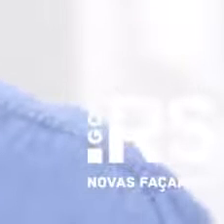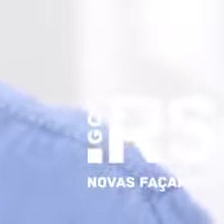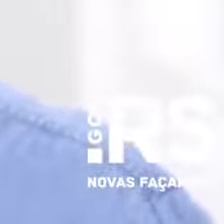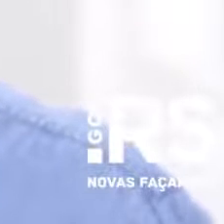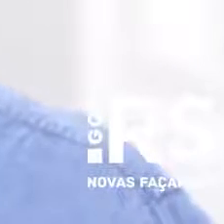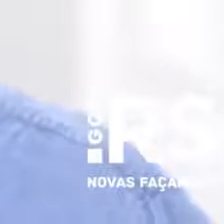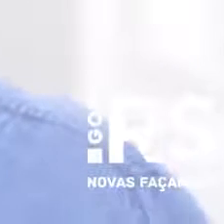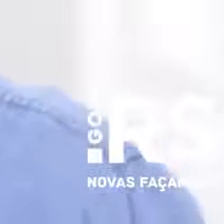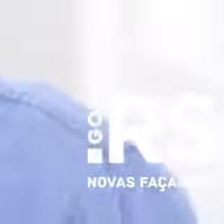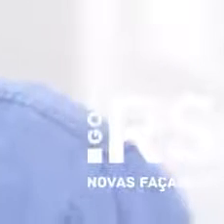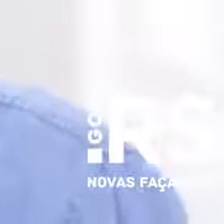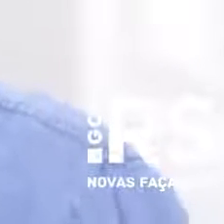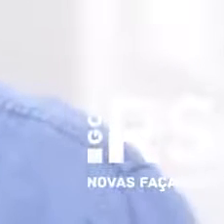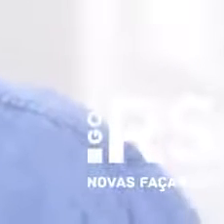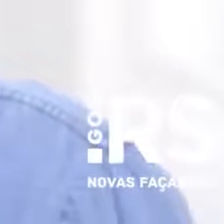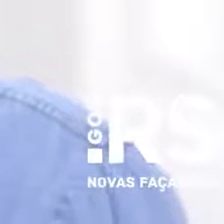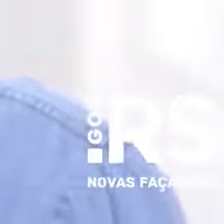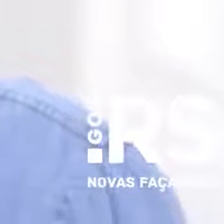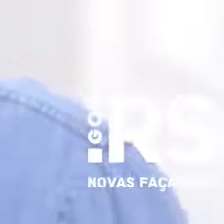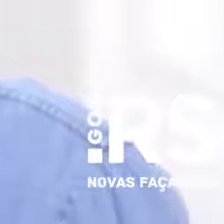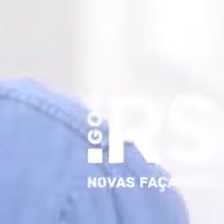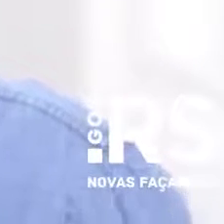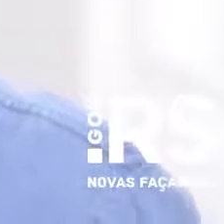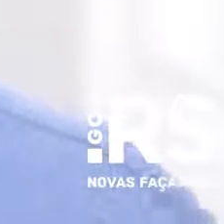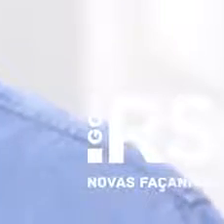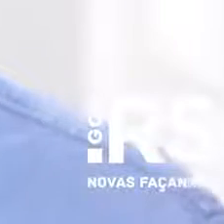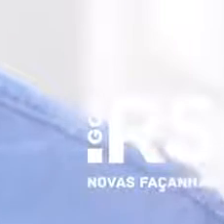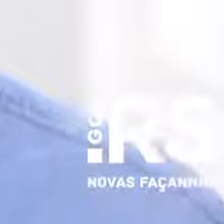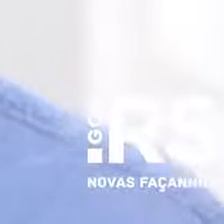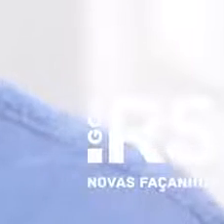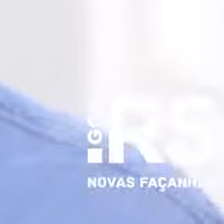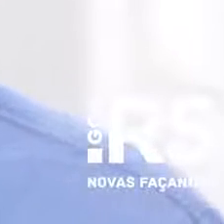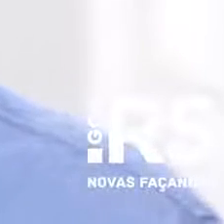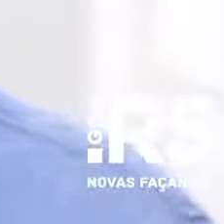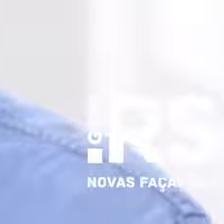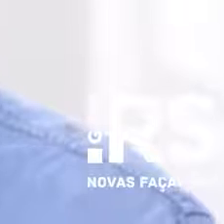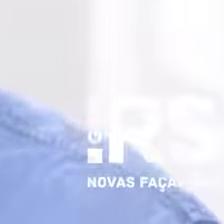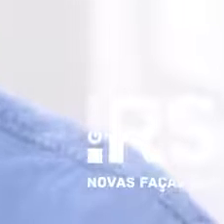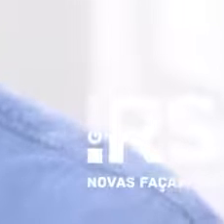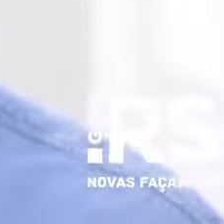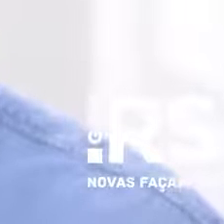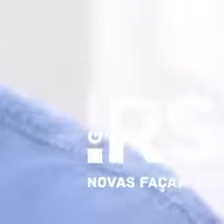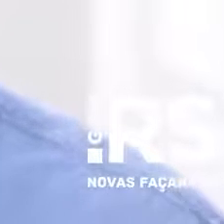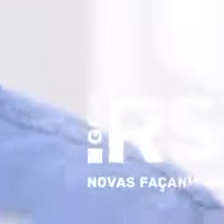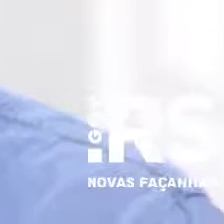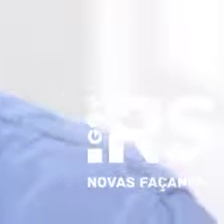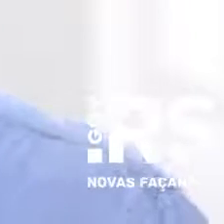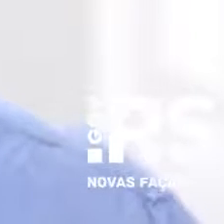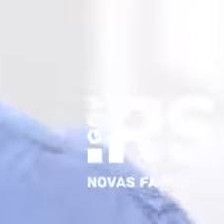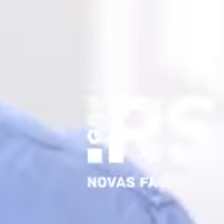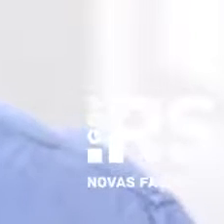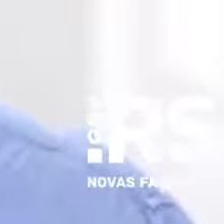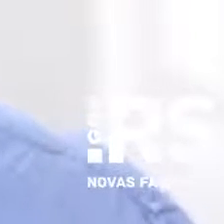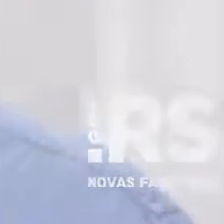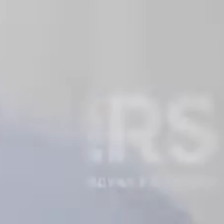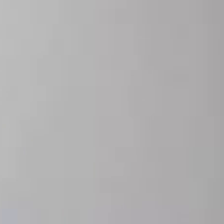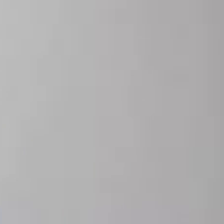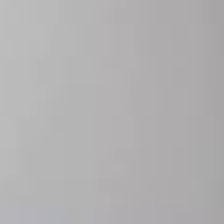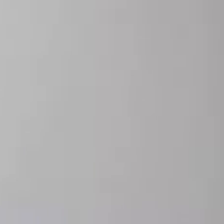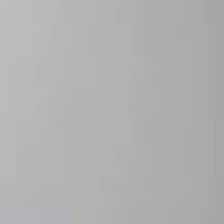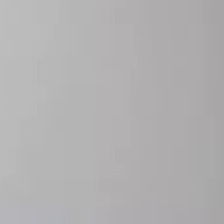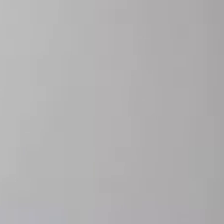são bastante importantes, tanto de quem está doente para com os outros, quanto aqueles que não estão no cuidado deste